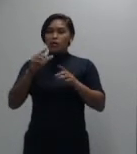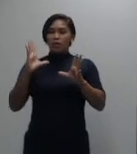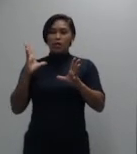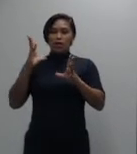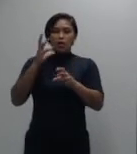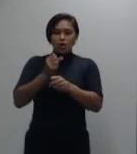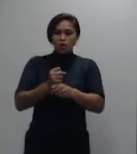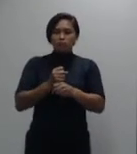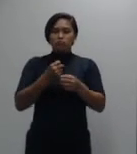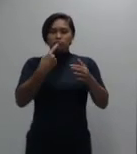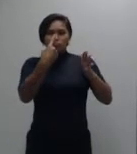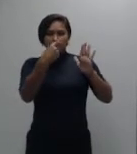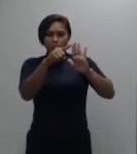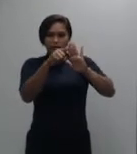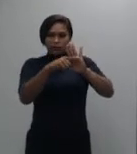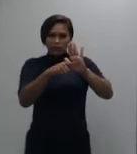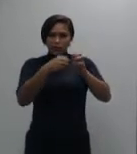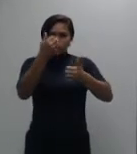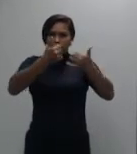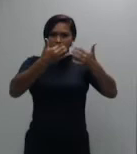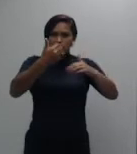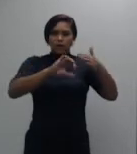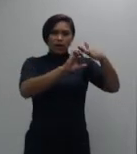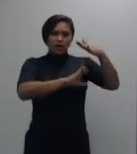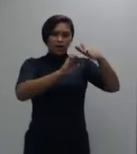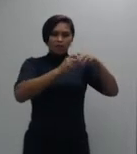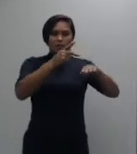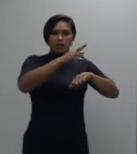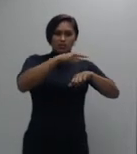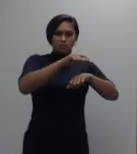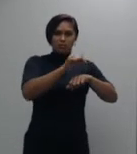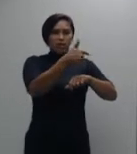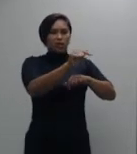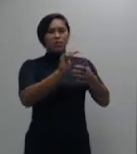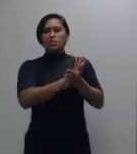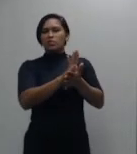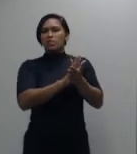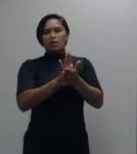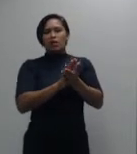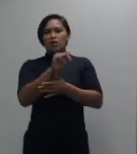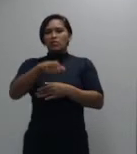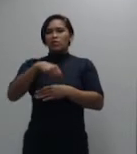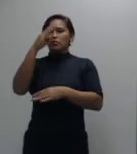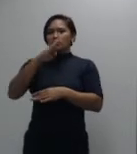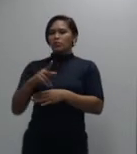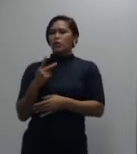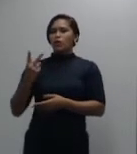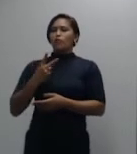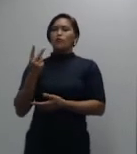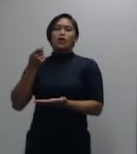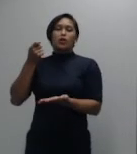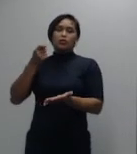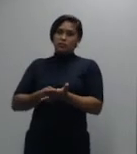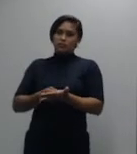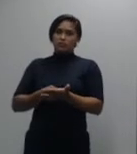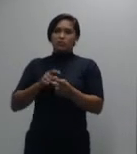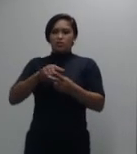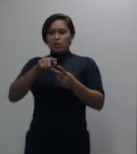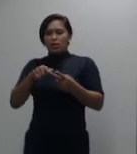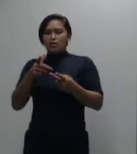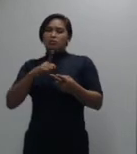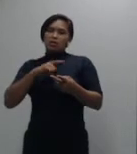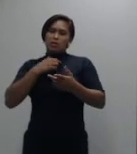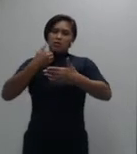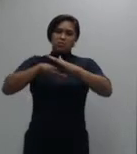de razões a empresa é estrangeira não tem patrimônio do Brasil o valor já foi pago abrir a